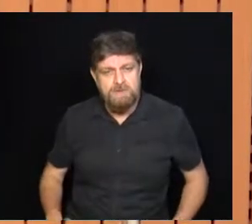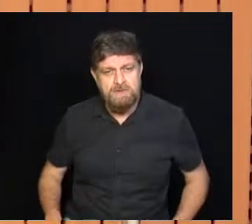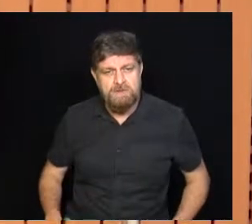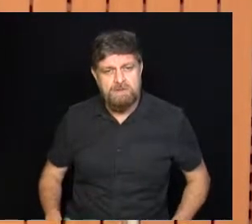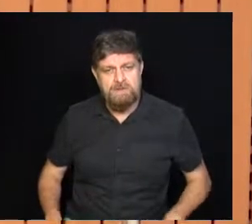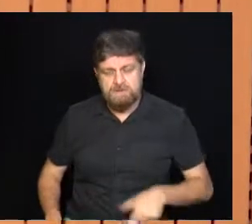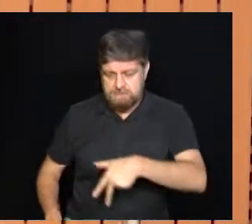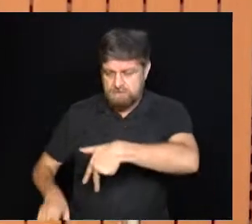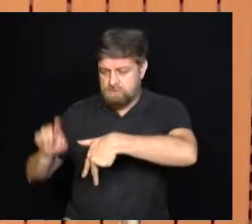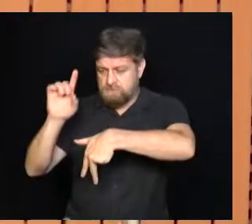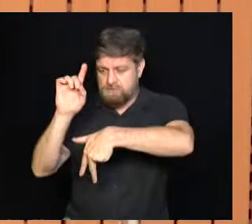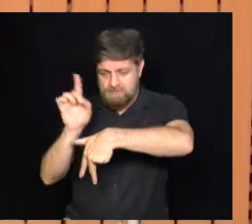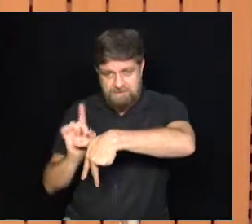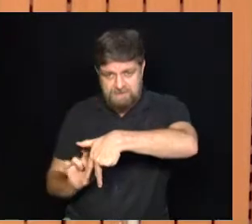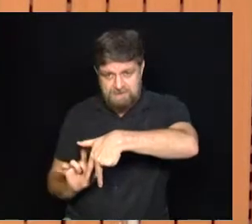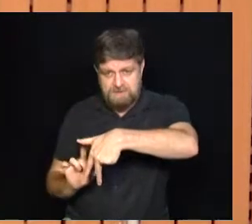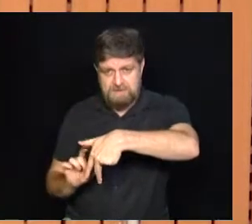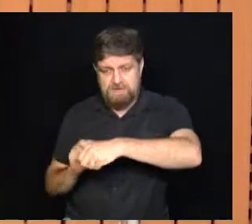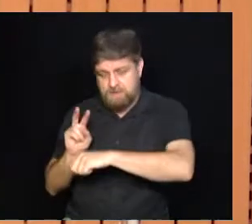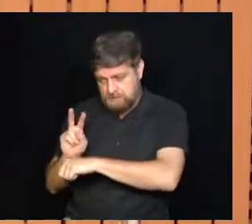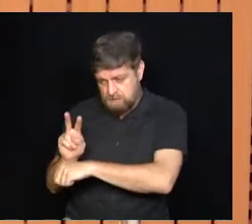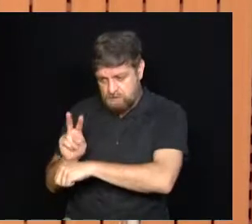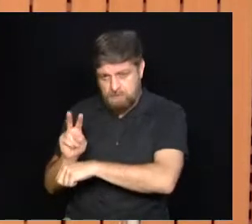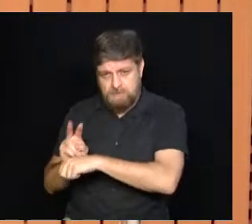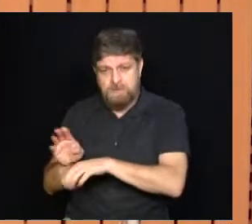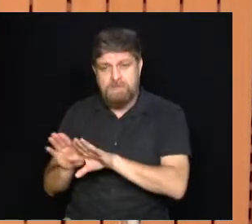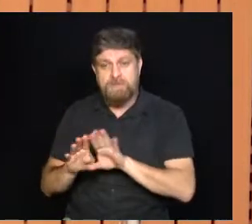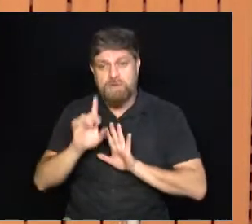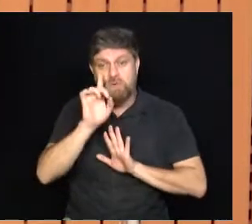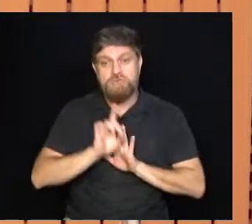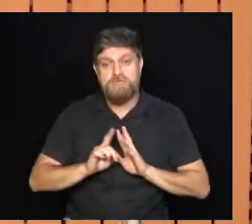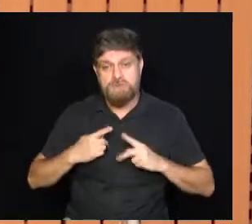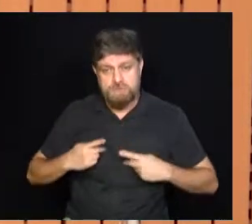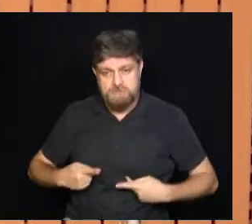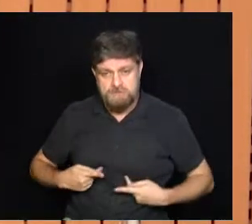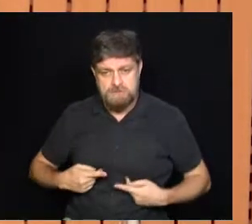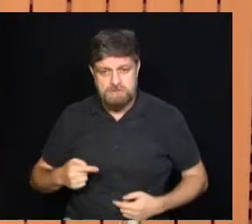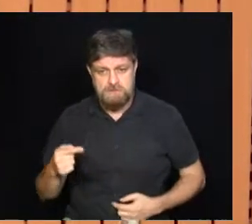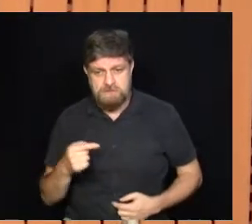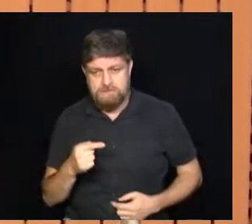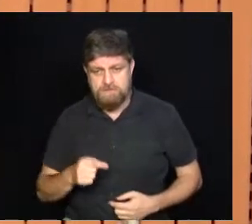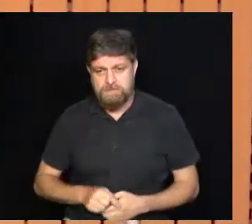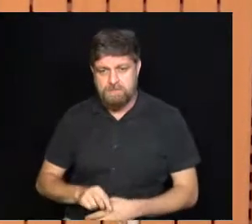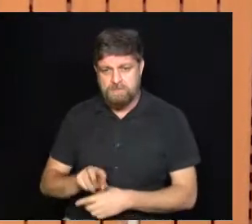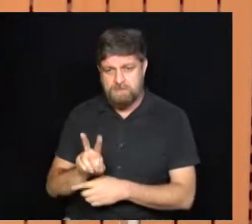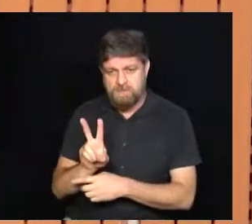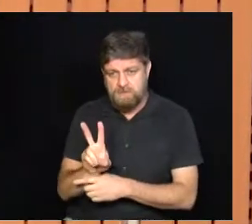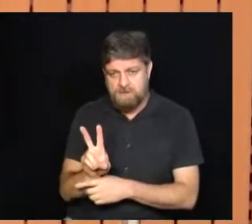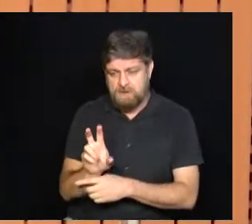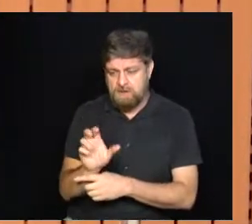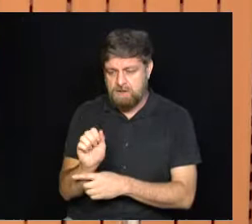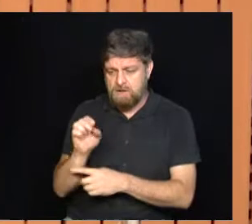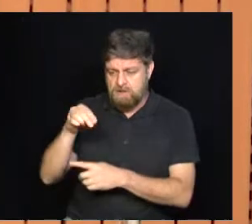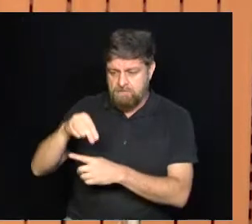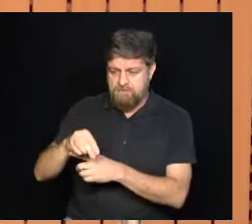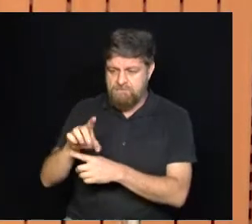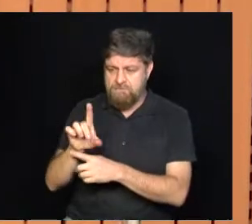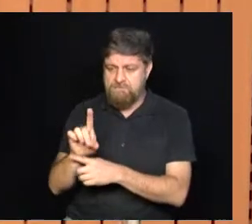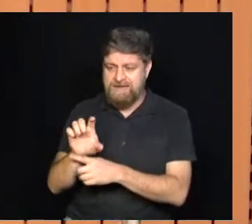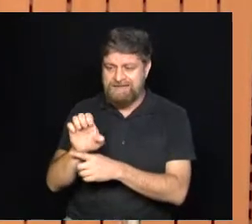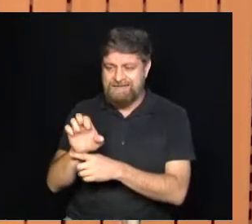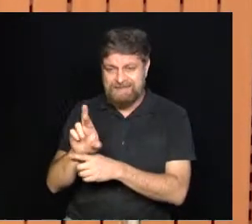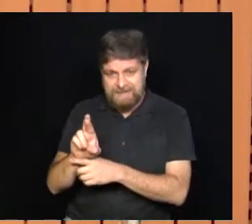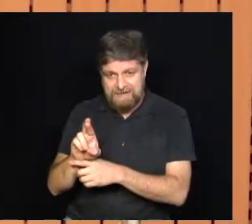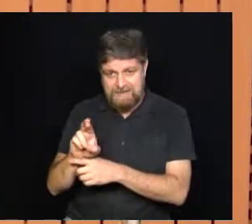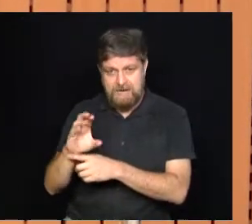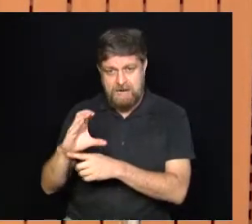deficiência também, né? Cuidado com deficiência e direitos humanos, a nossa secretária Vandecleia Elvira do Carmo Moro, e eu também estou com a